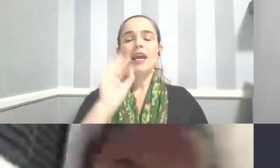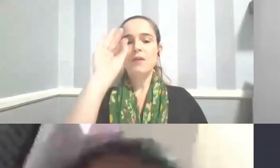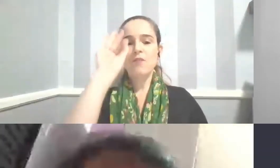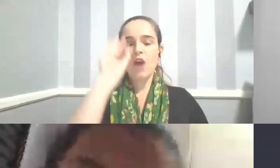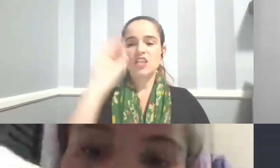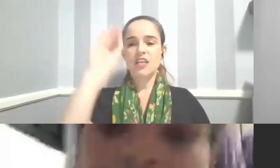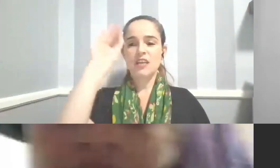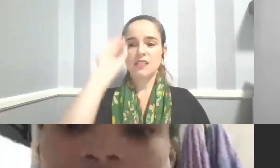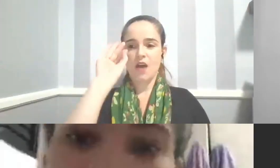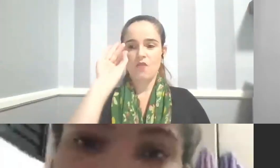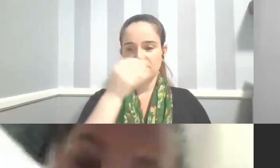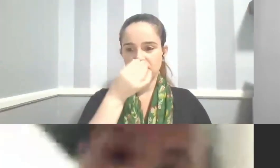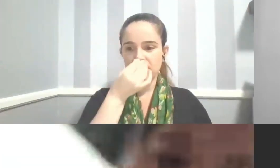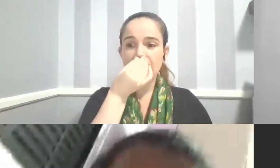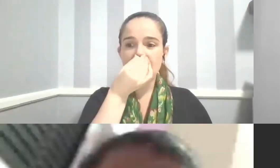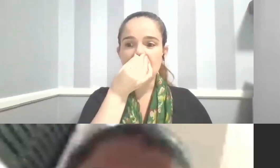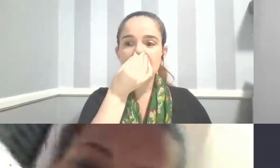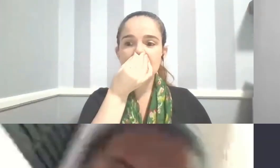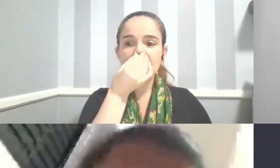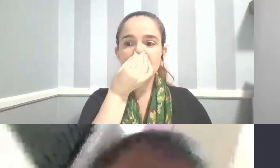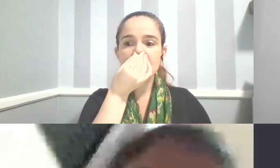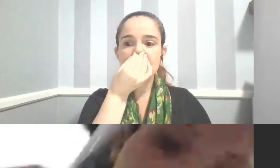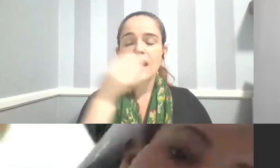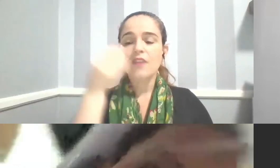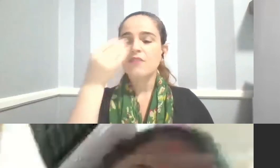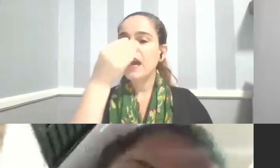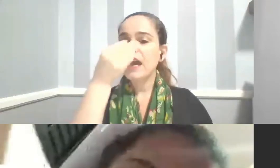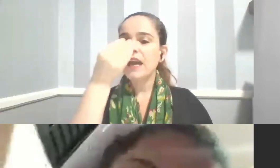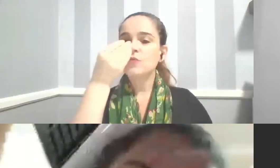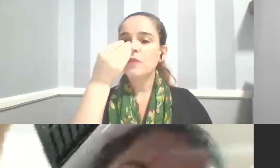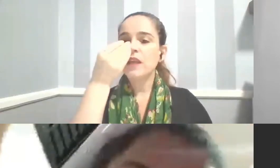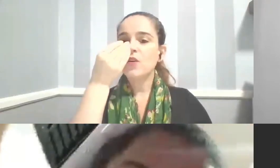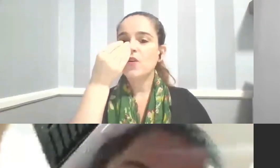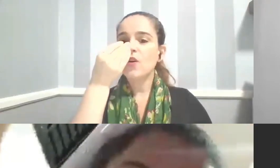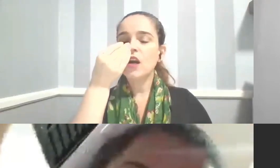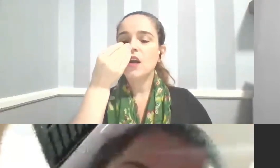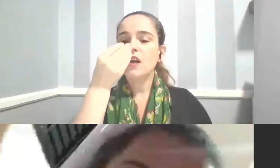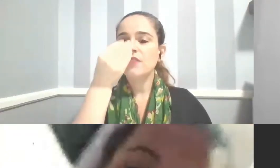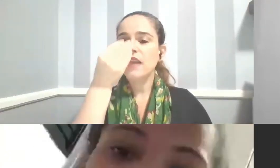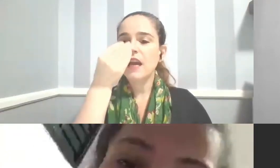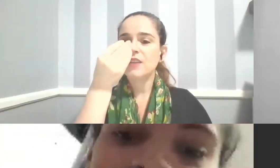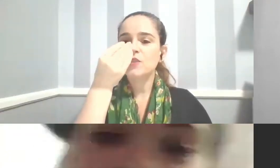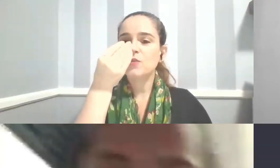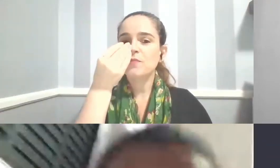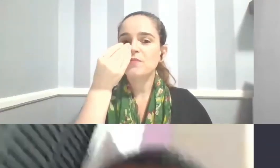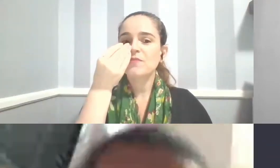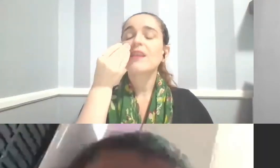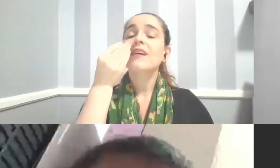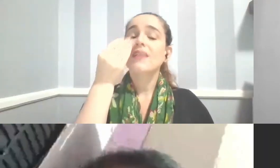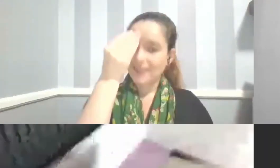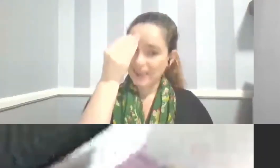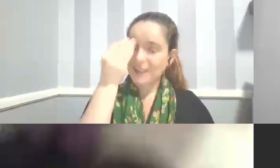está tendo uma hemorragia nasal. Nariz, via Pô, melhor aérea deixar descer. superior. Pra Via frente, tem que